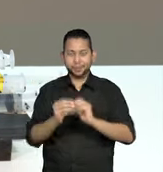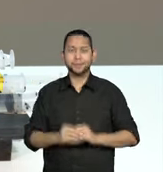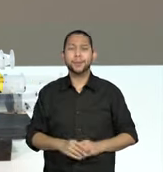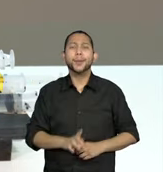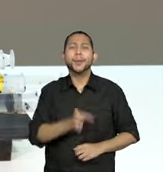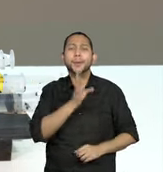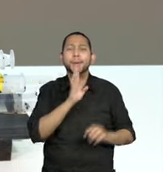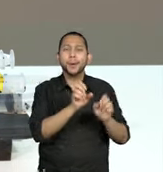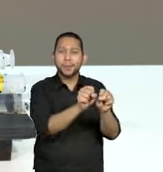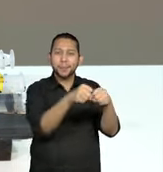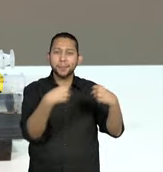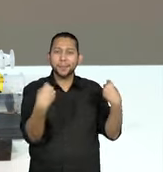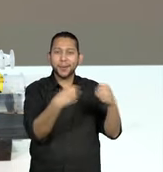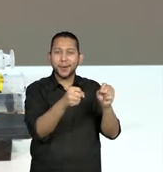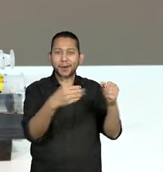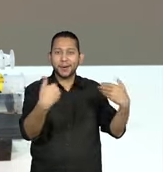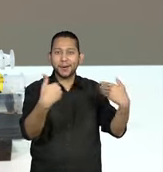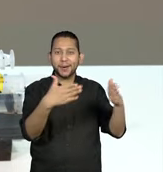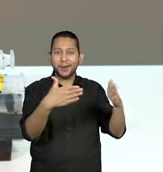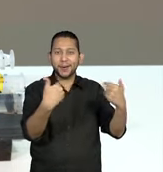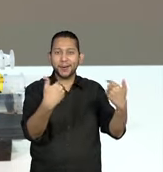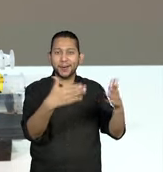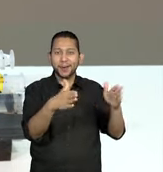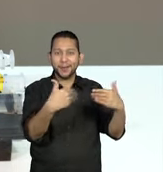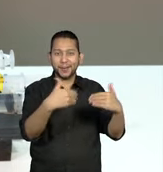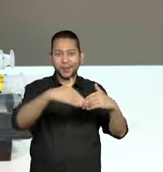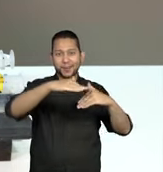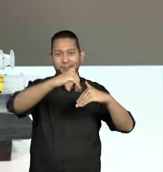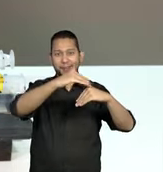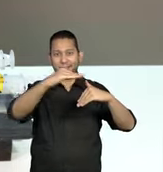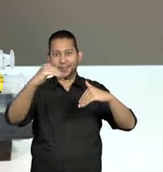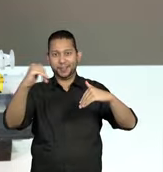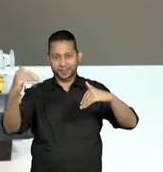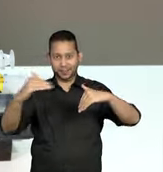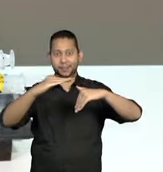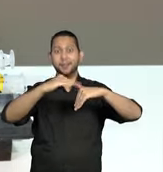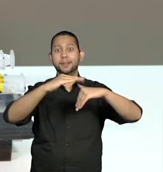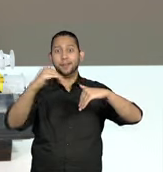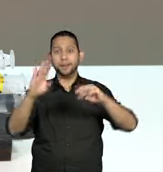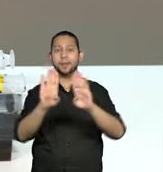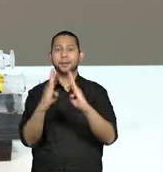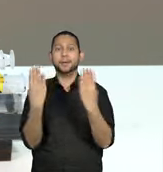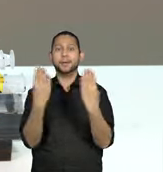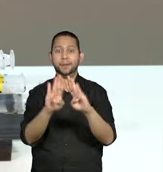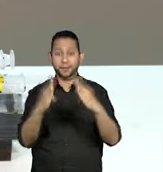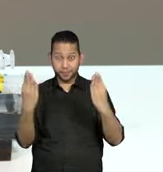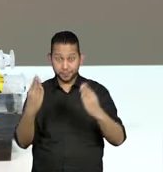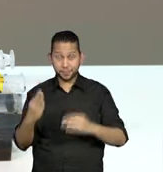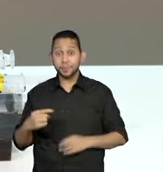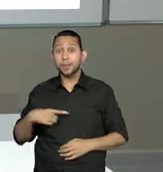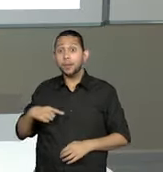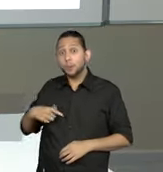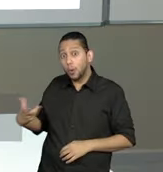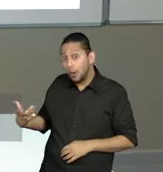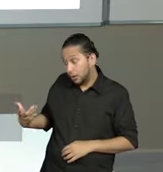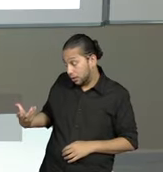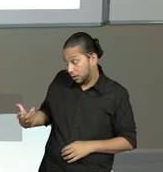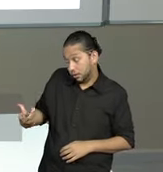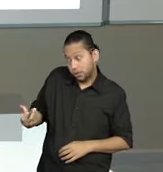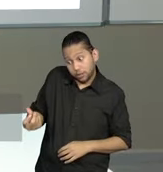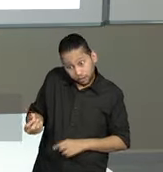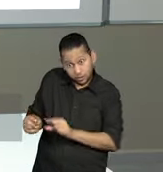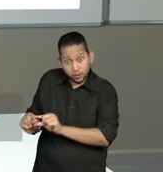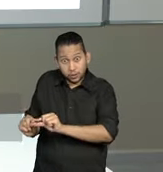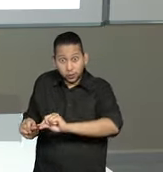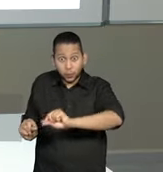estar interligadas por seringas e a mangueirinha. Então, nossa